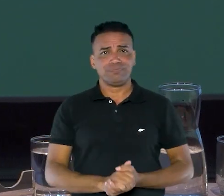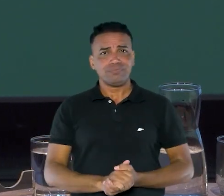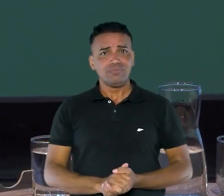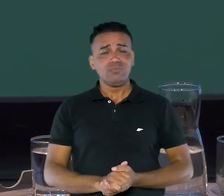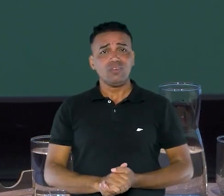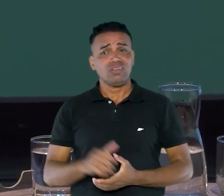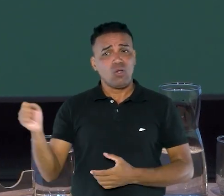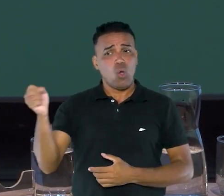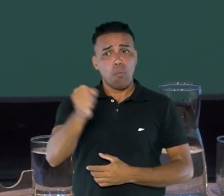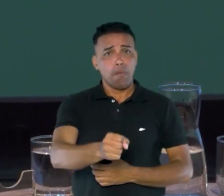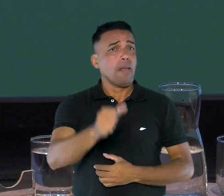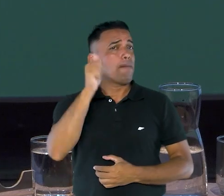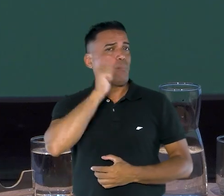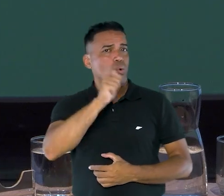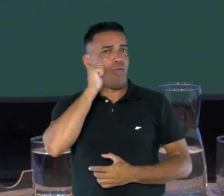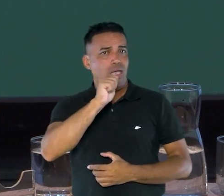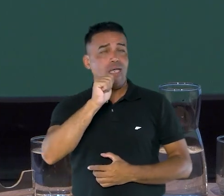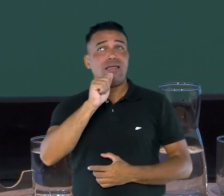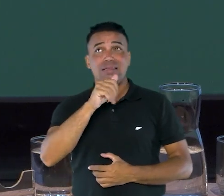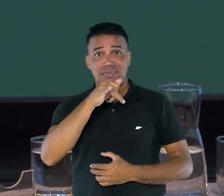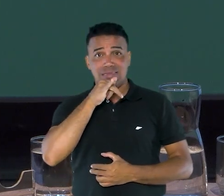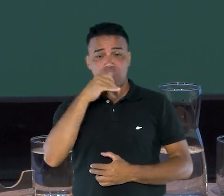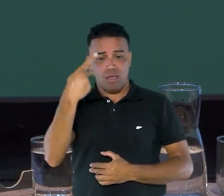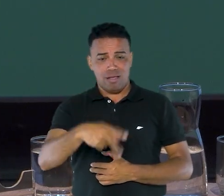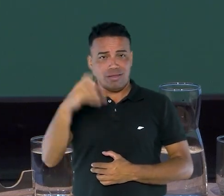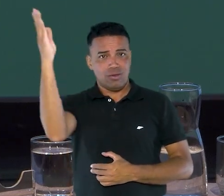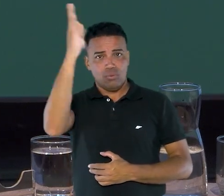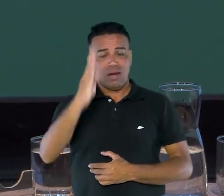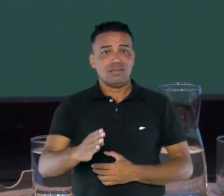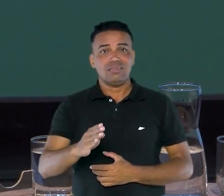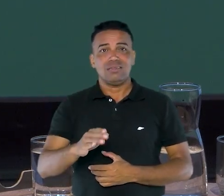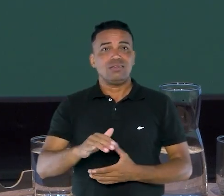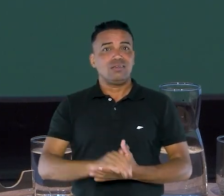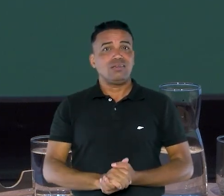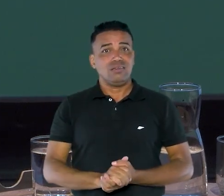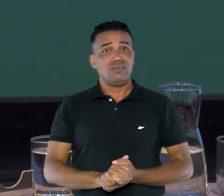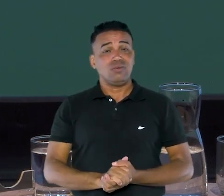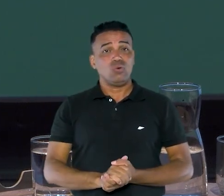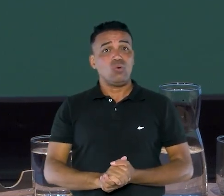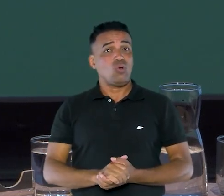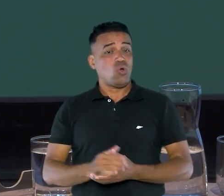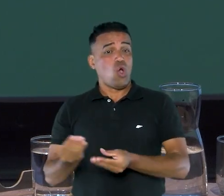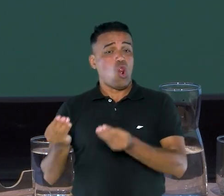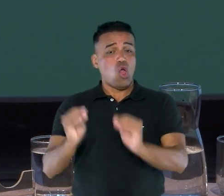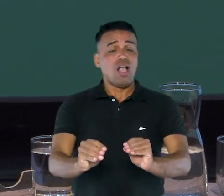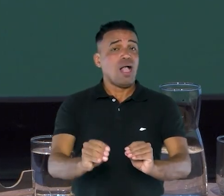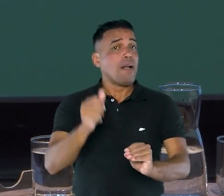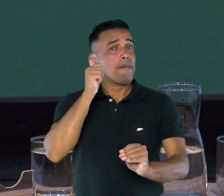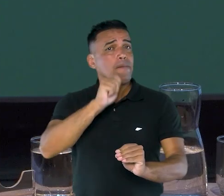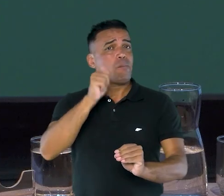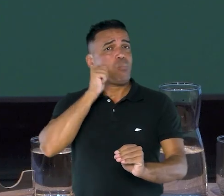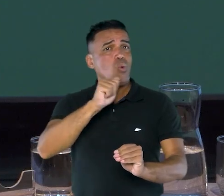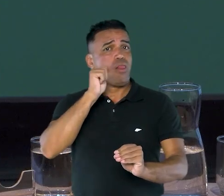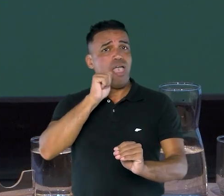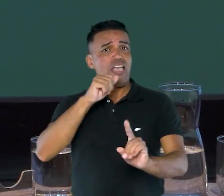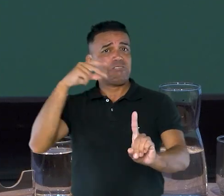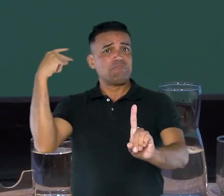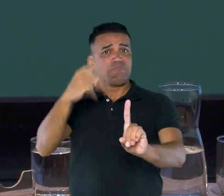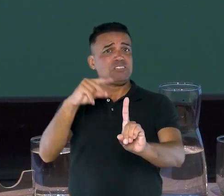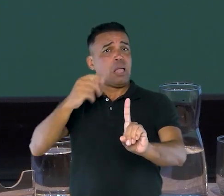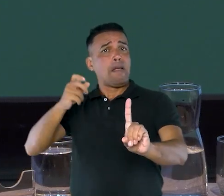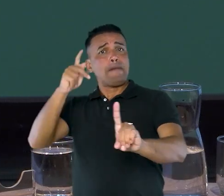mulher, no Brasil, pelo menos, e você colocá-la de quatro, apedrejar. Isso fere a